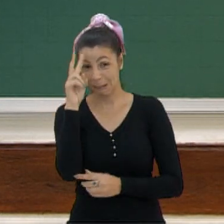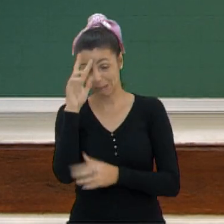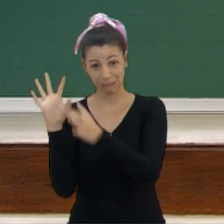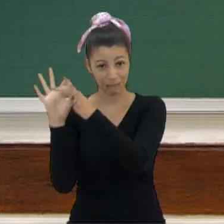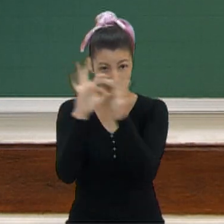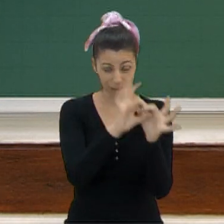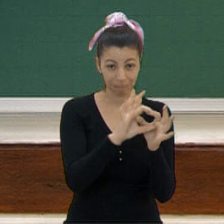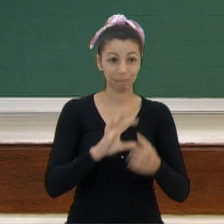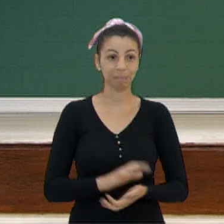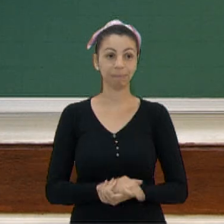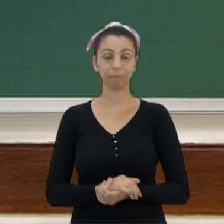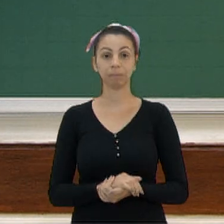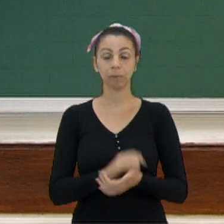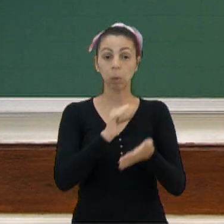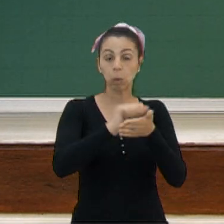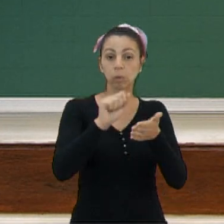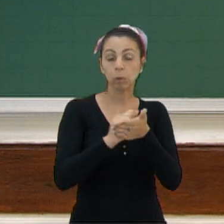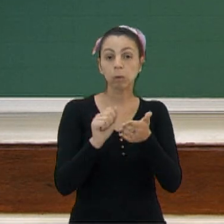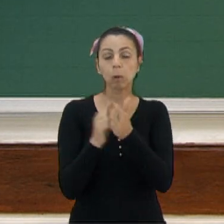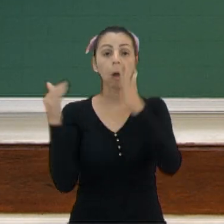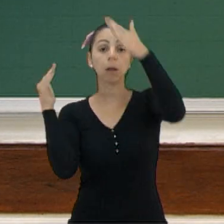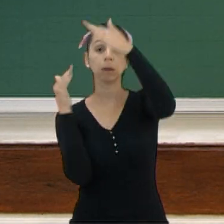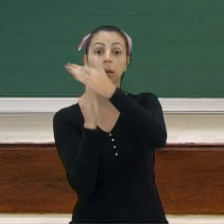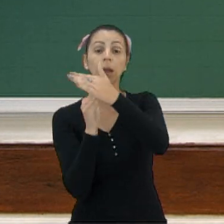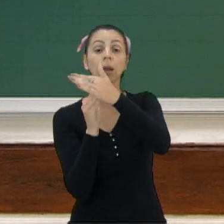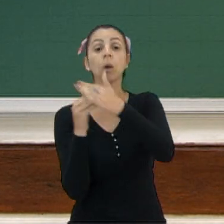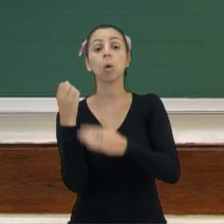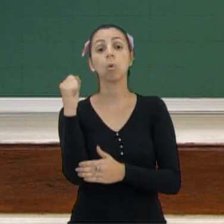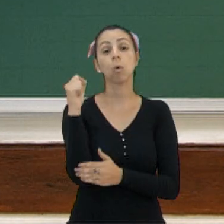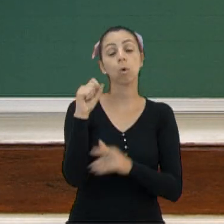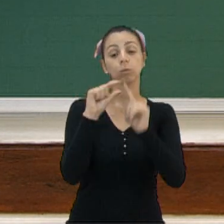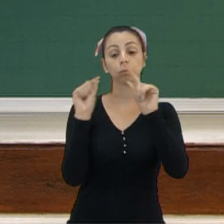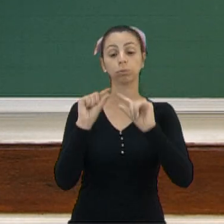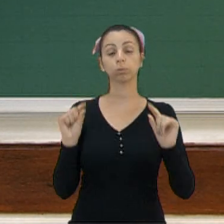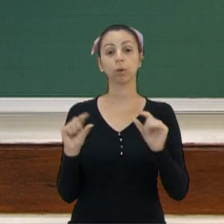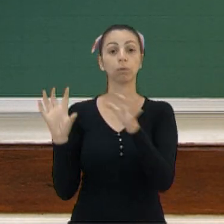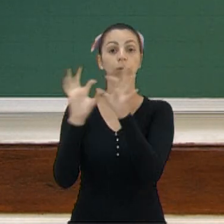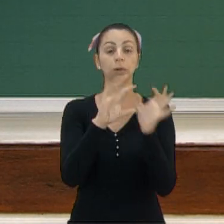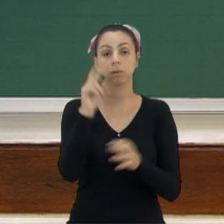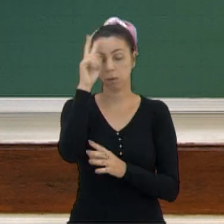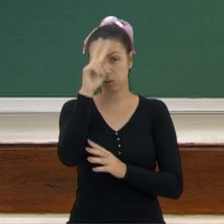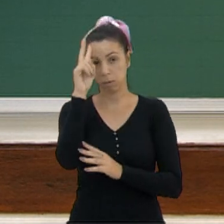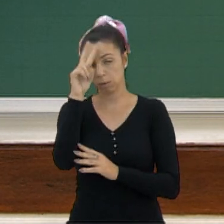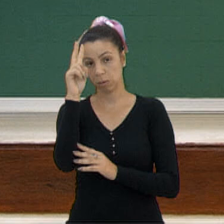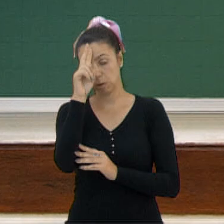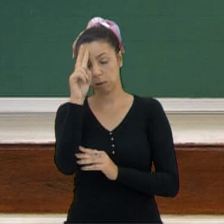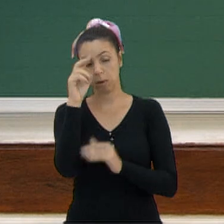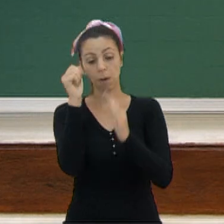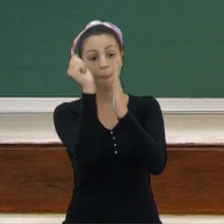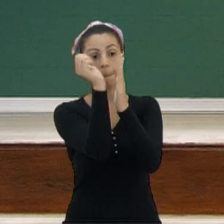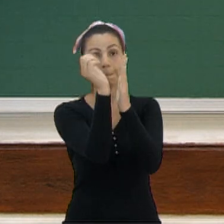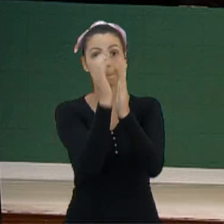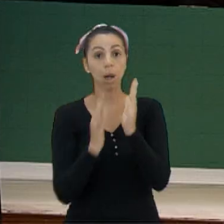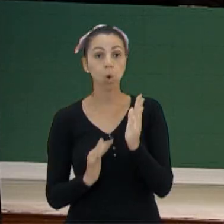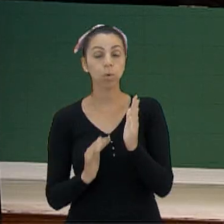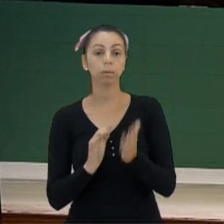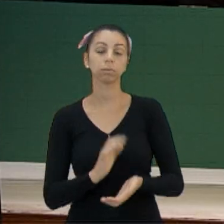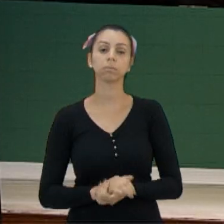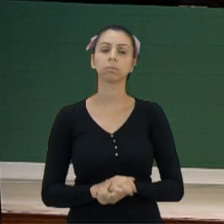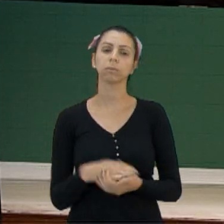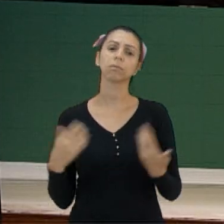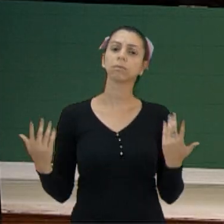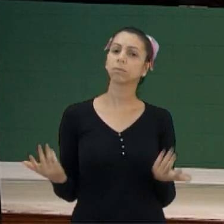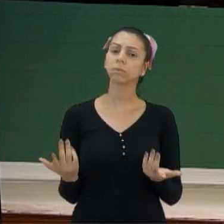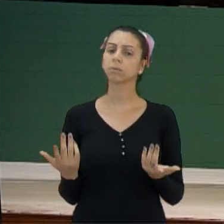lá. Escreva um texto, no máximo 8 linhas, sobre o contexto histórico que serve de pano de fundo para a arte barroca. Pessoal,